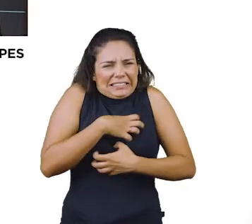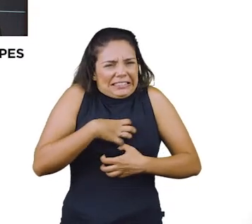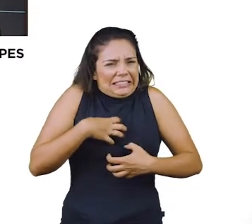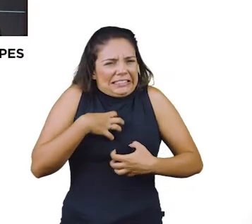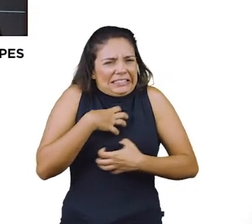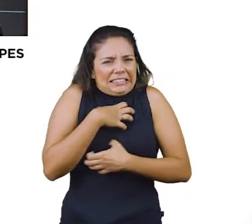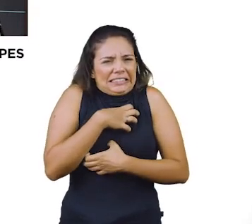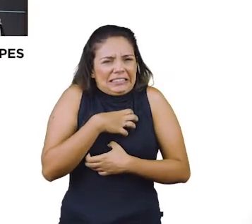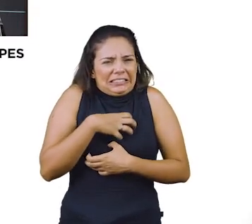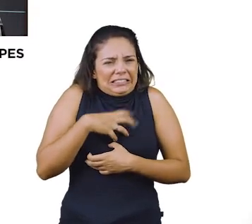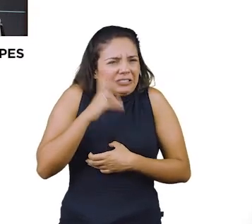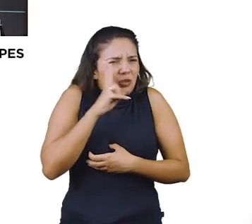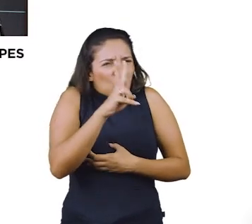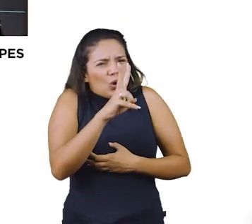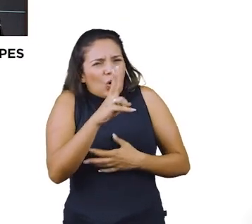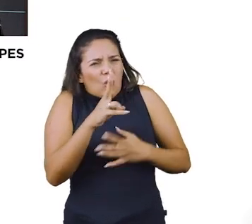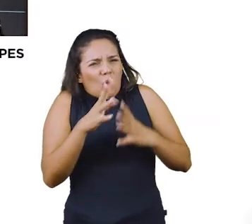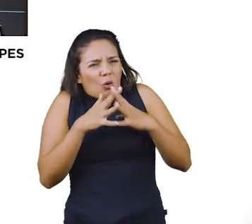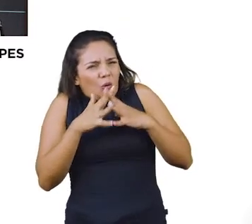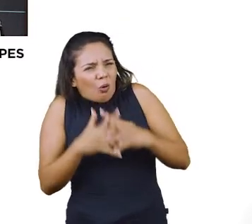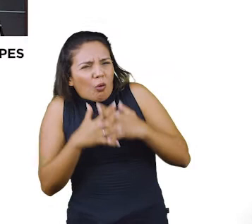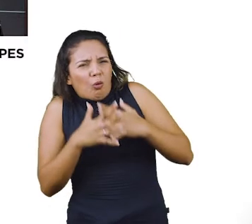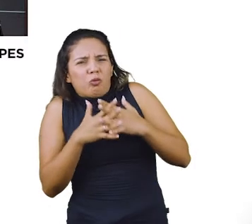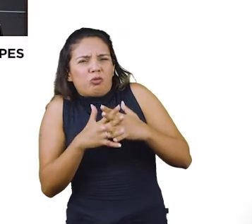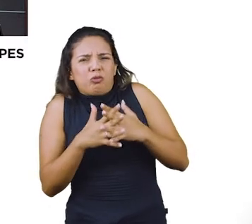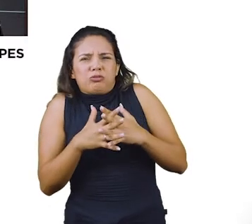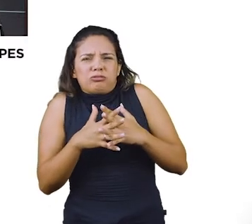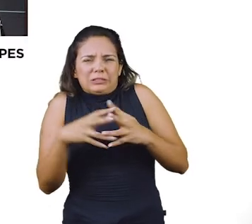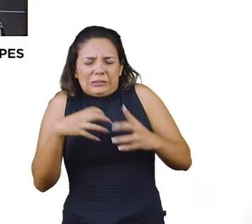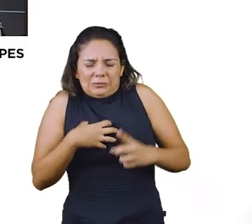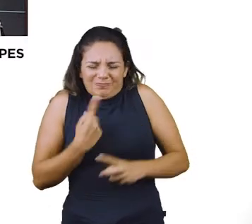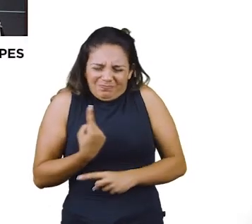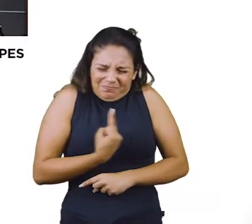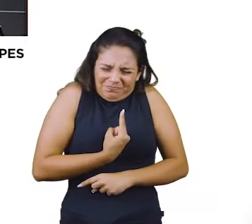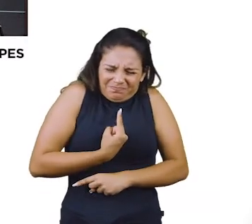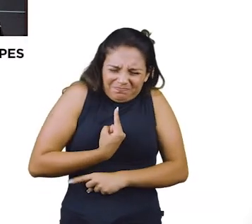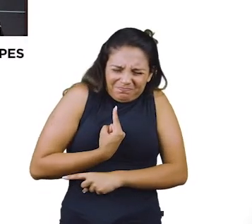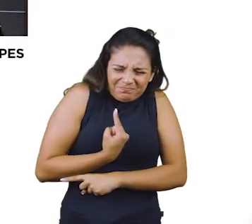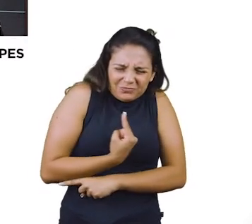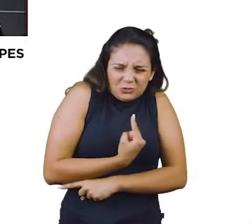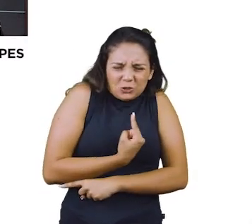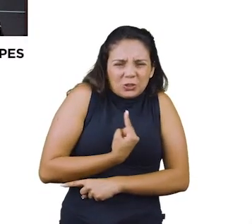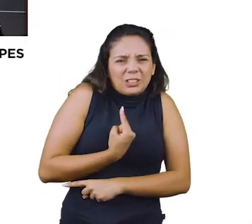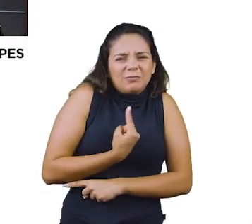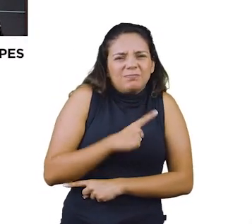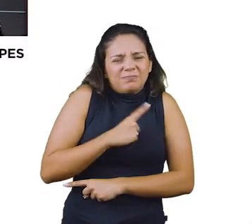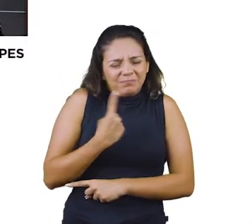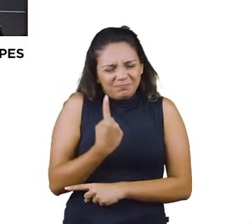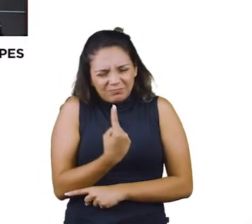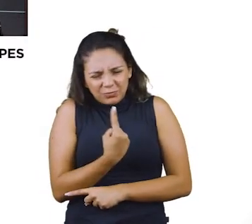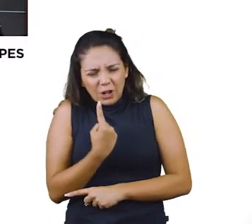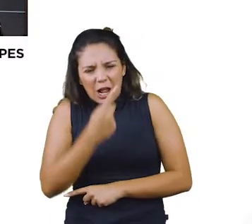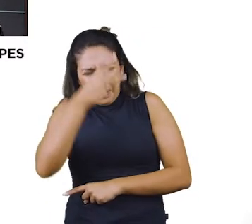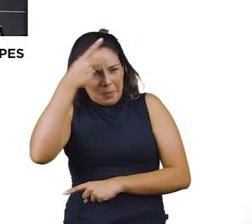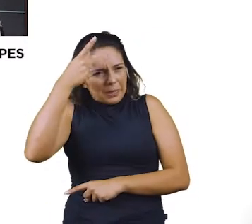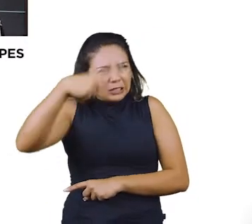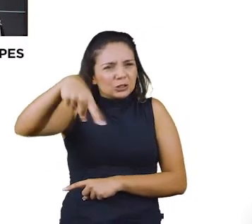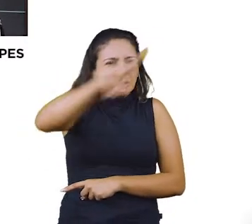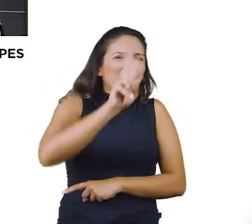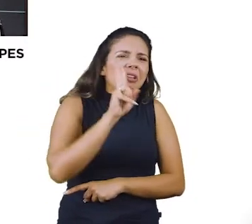né? Tenho sentido a minha própria solidão mais de perto, tenho sentido a solidão das